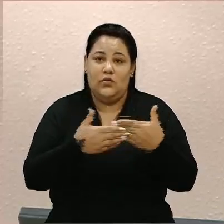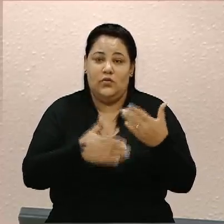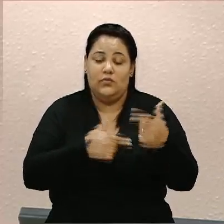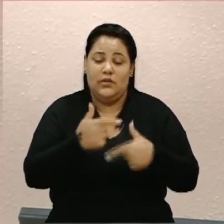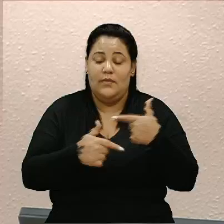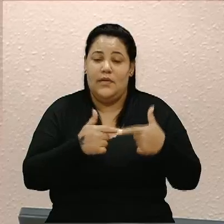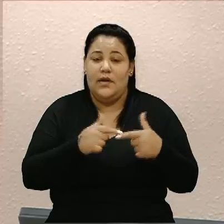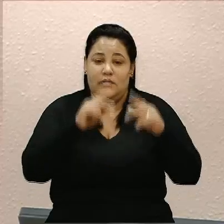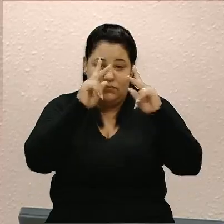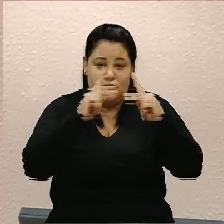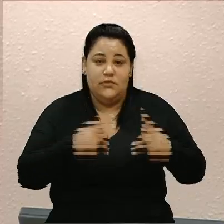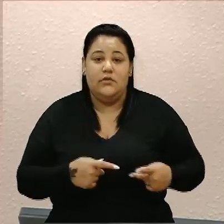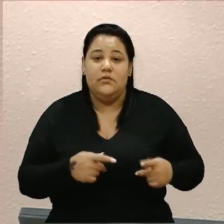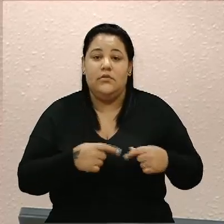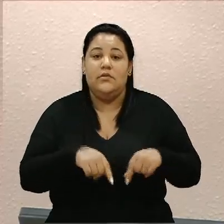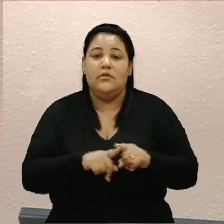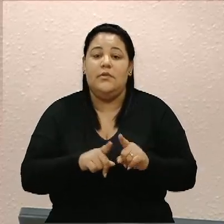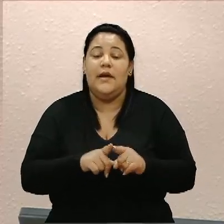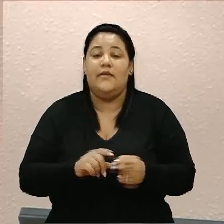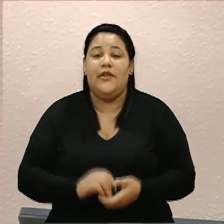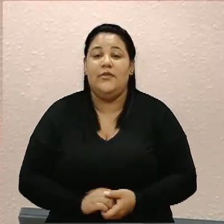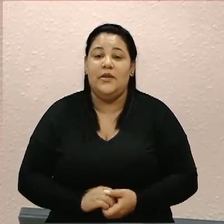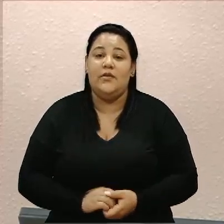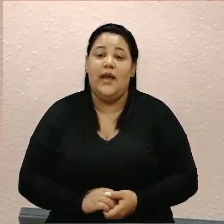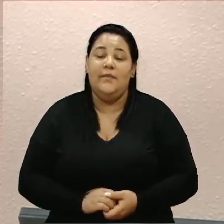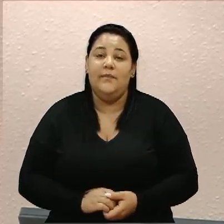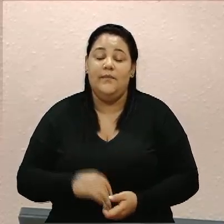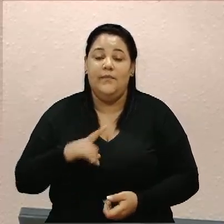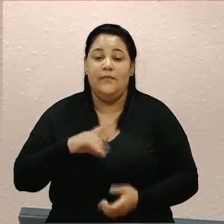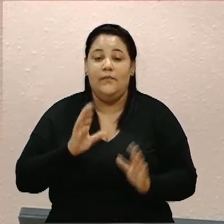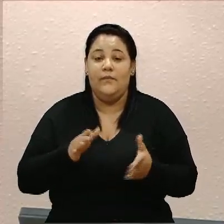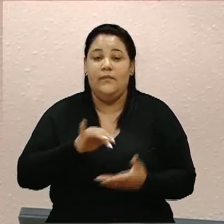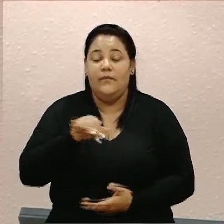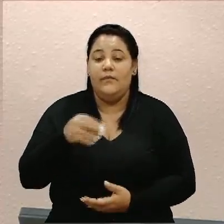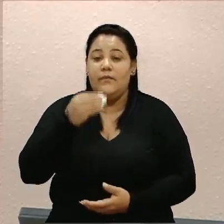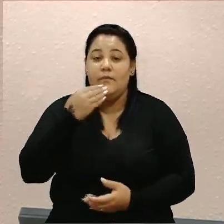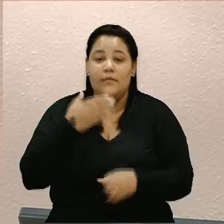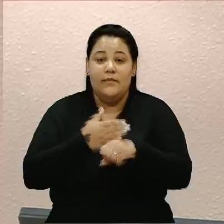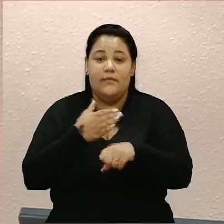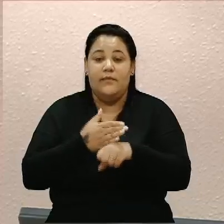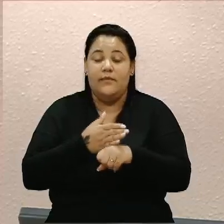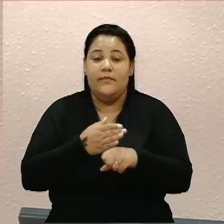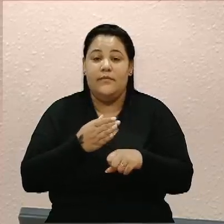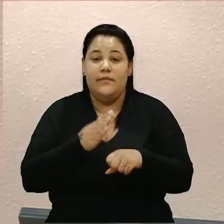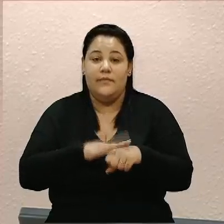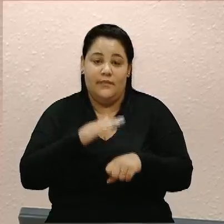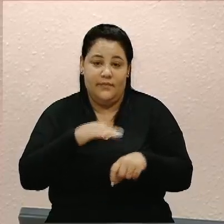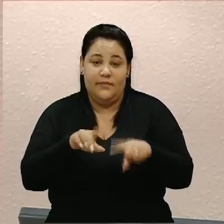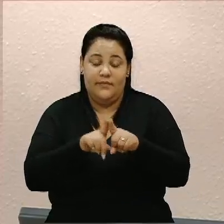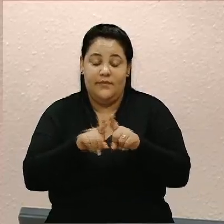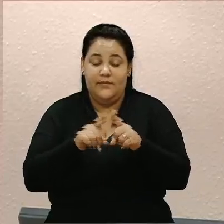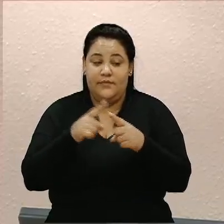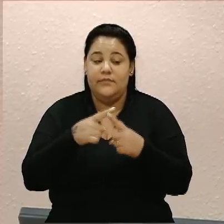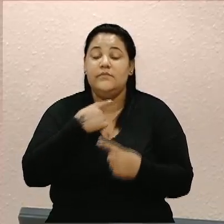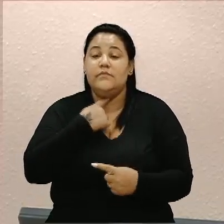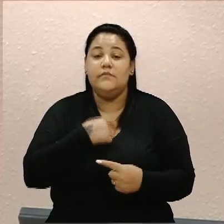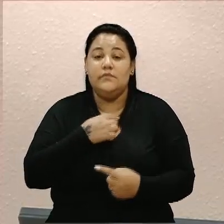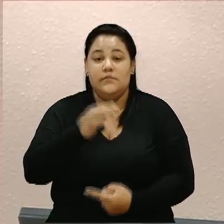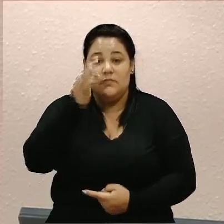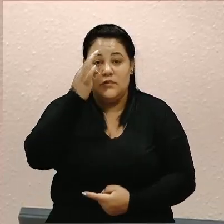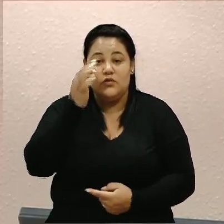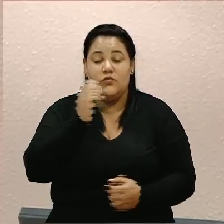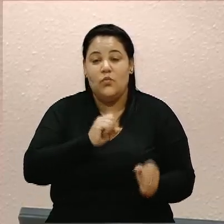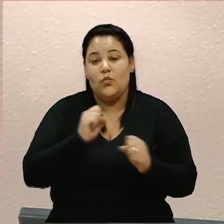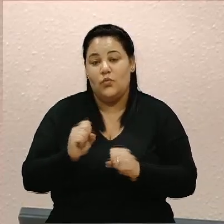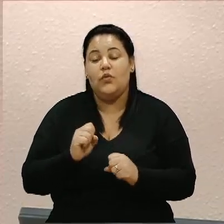feito também com essas pessoas. Já tive a oportunidade de participar em mais de uma oportunidade, porque gosto de estar presente para poder pensar